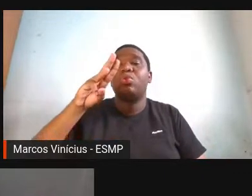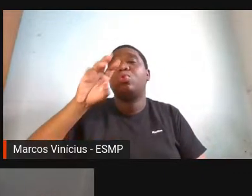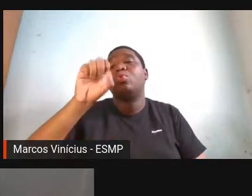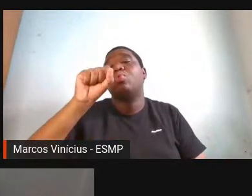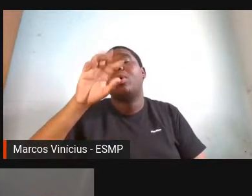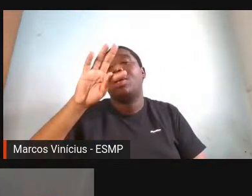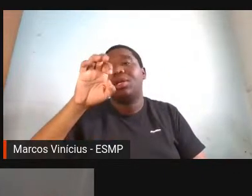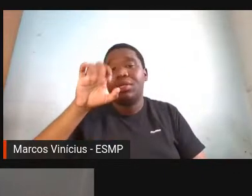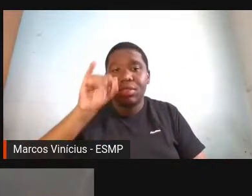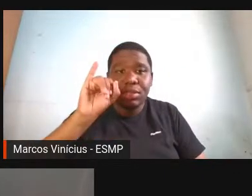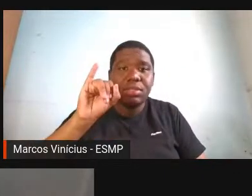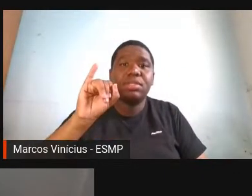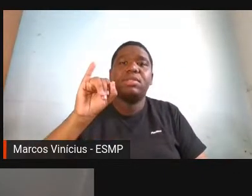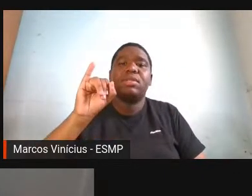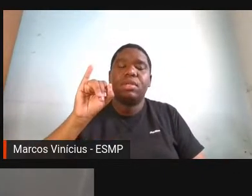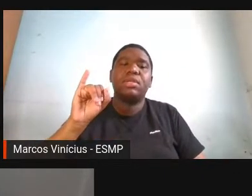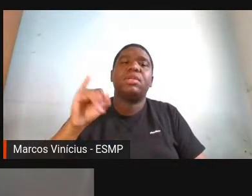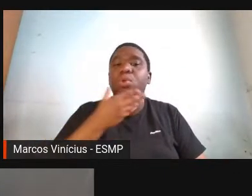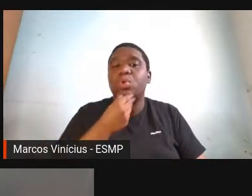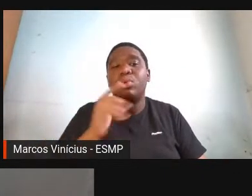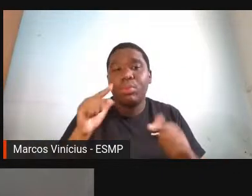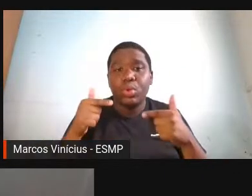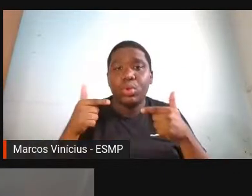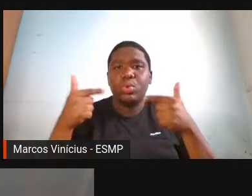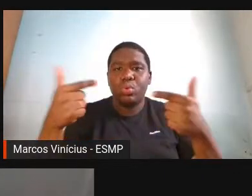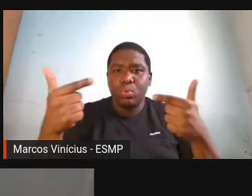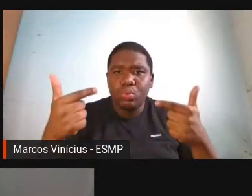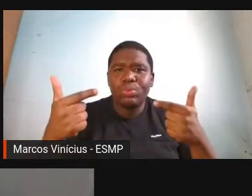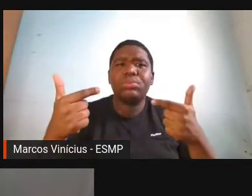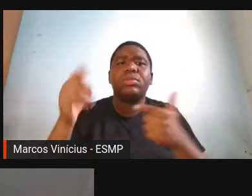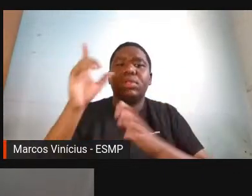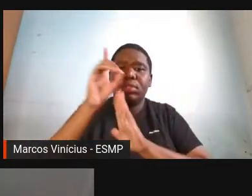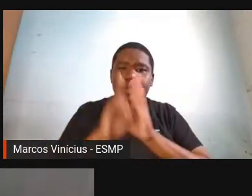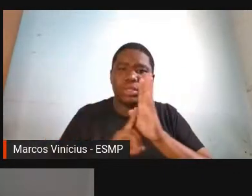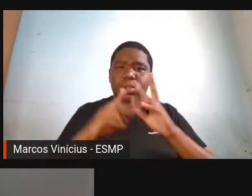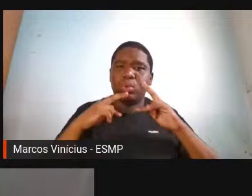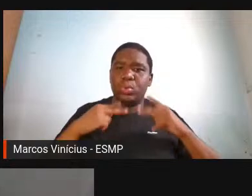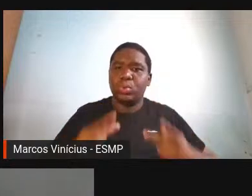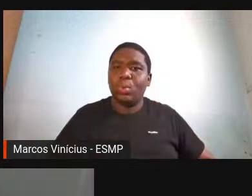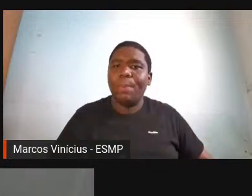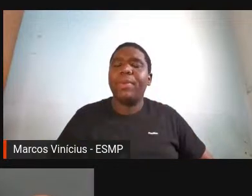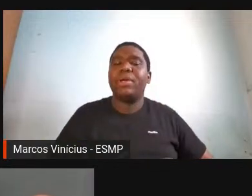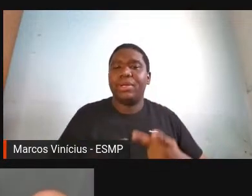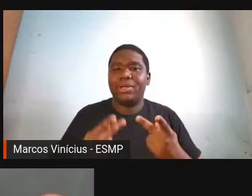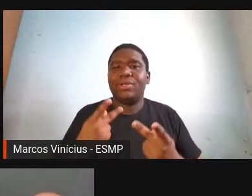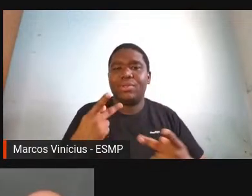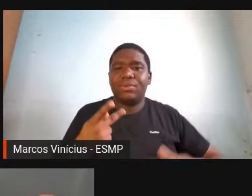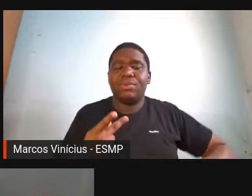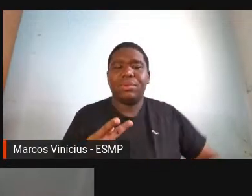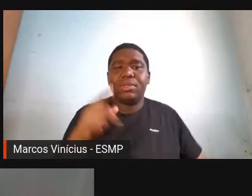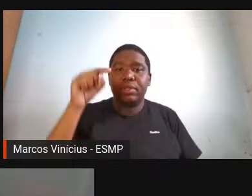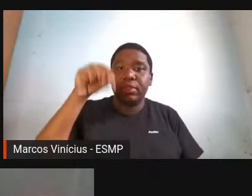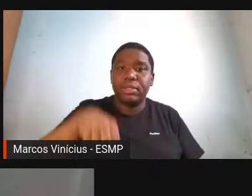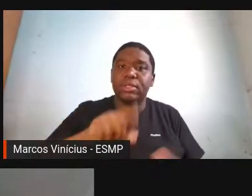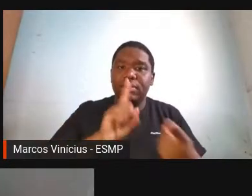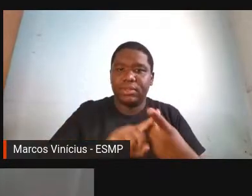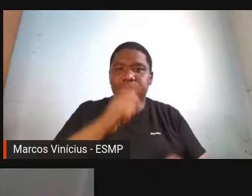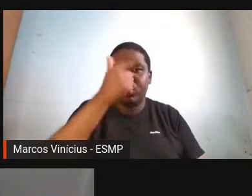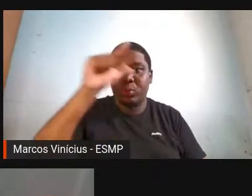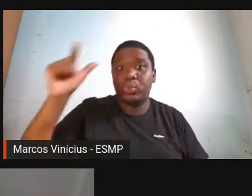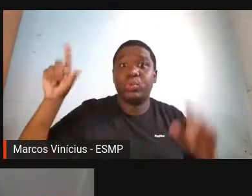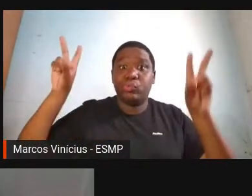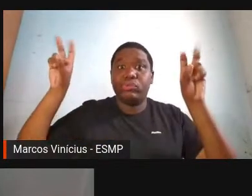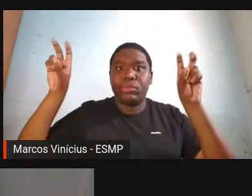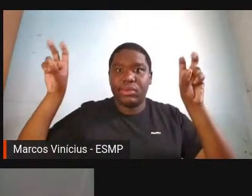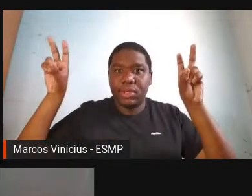um grande lutador da causa dos direitos humanos neste e em tantos outros temas